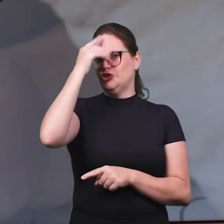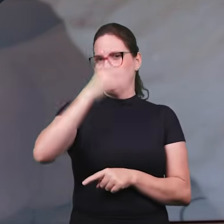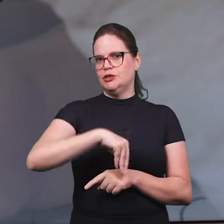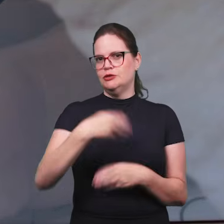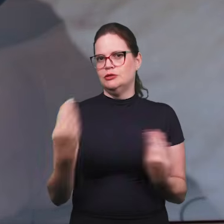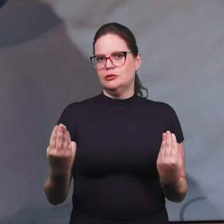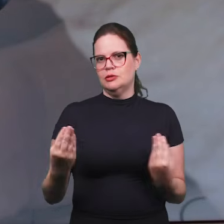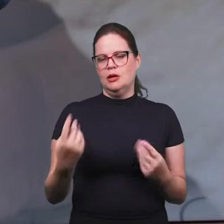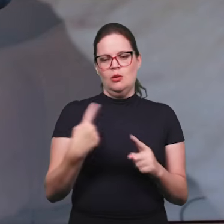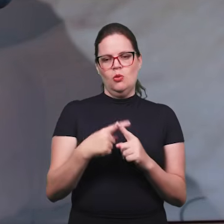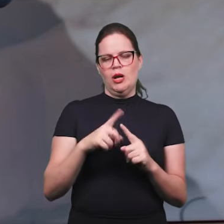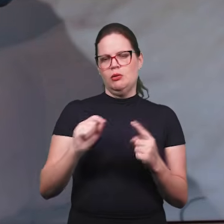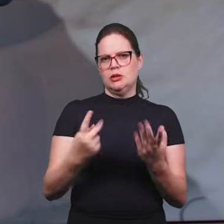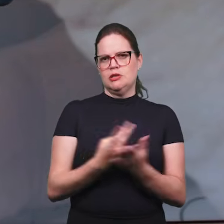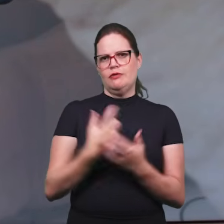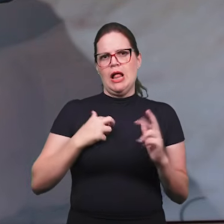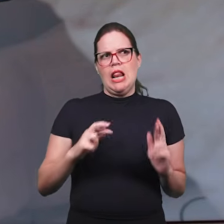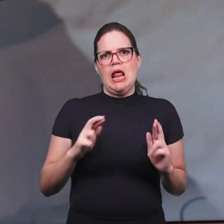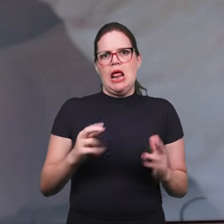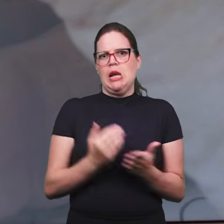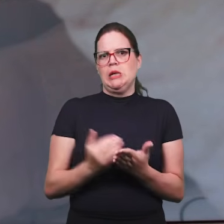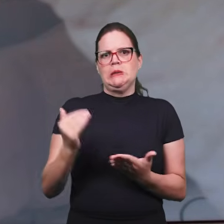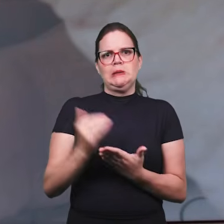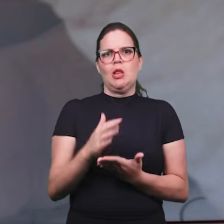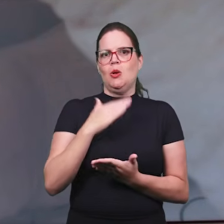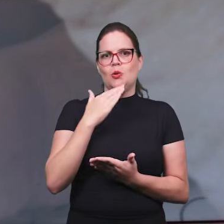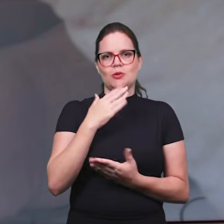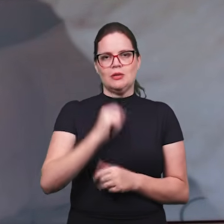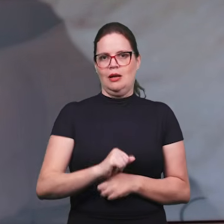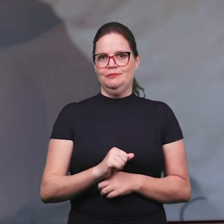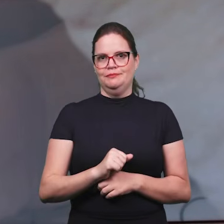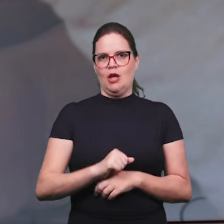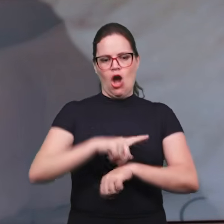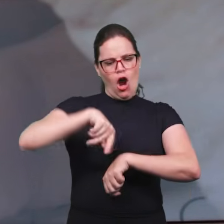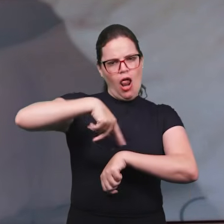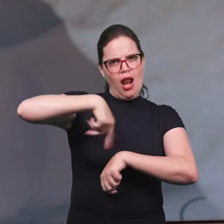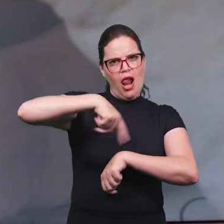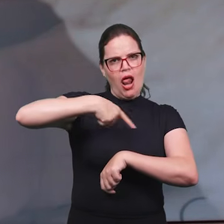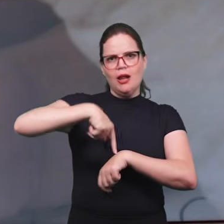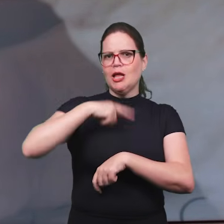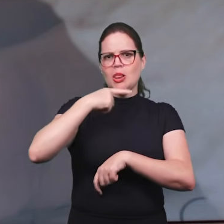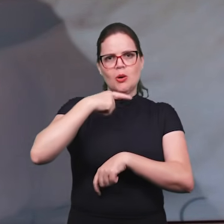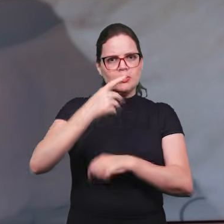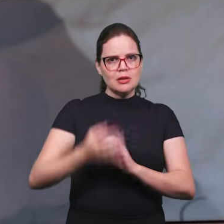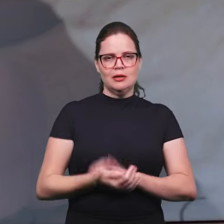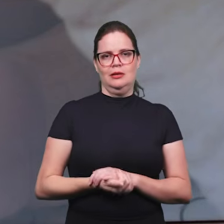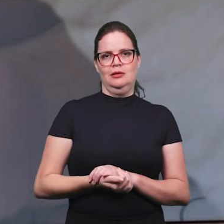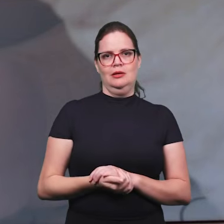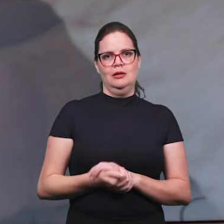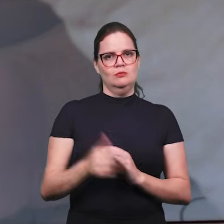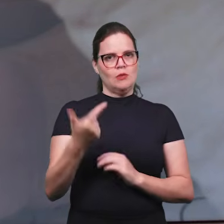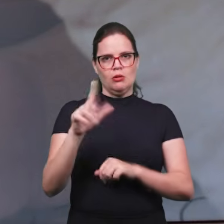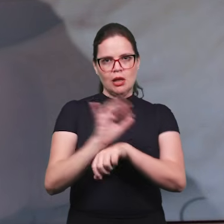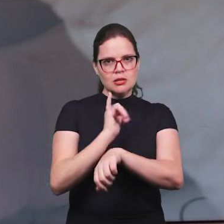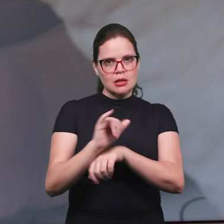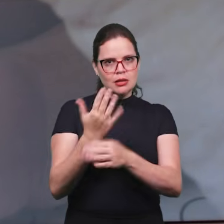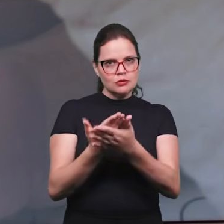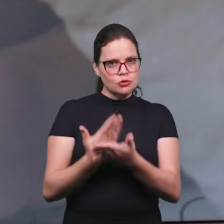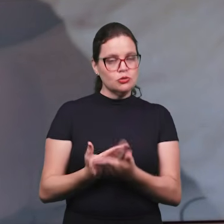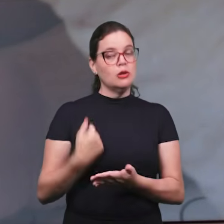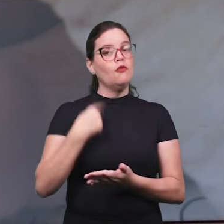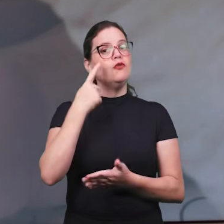Uma expectativa irreal? Uma rotina que não era sustentável? Falta de método de estudos, né? Primeiro ponto é a